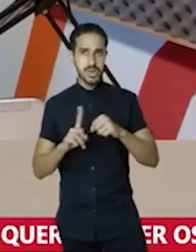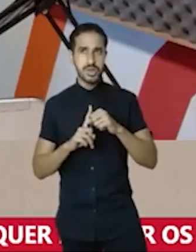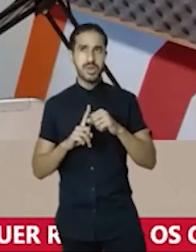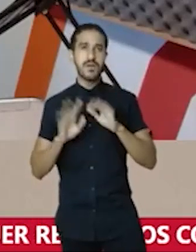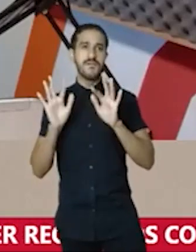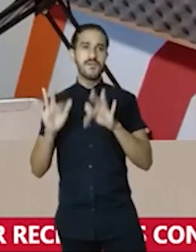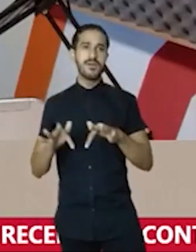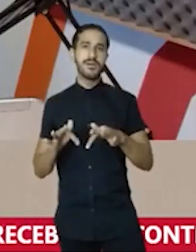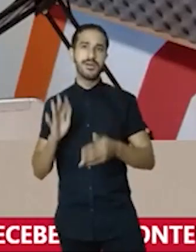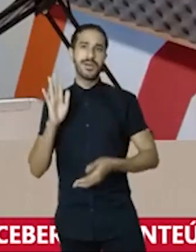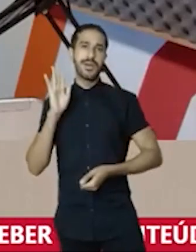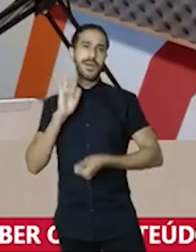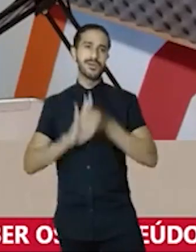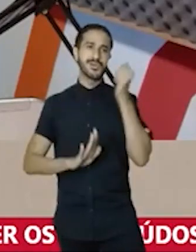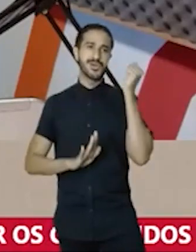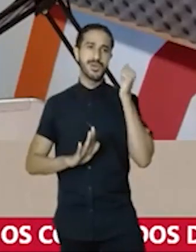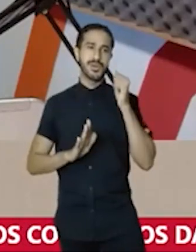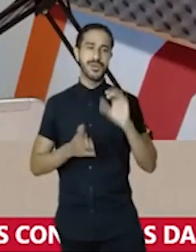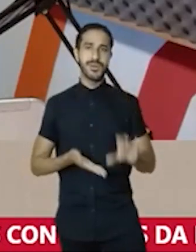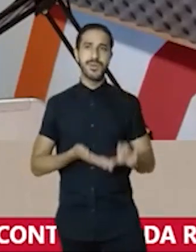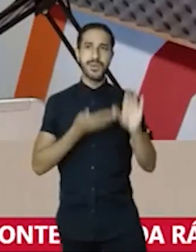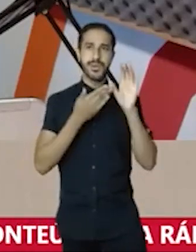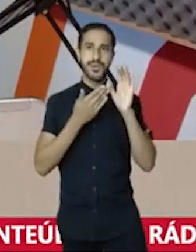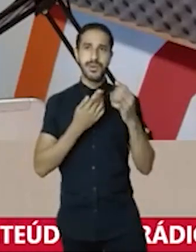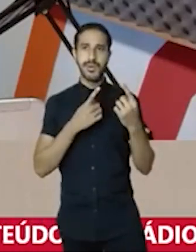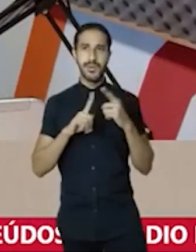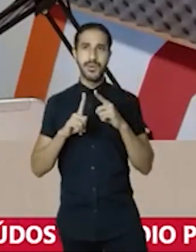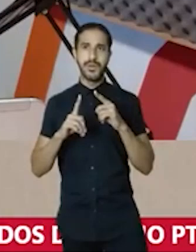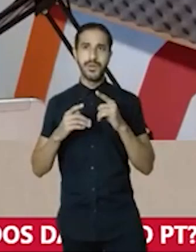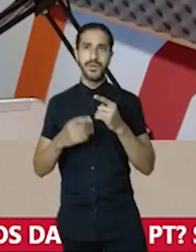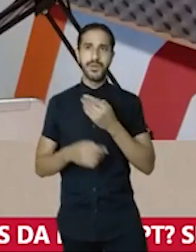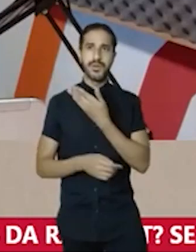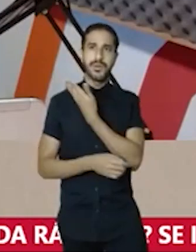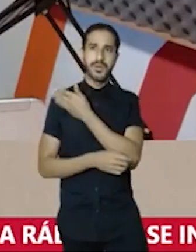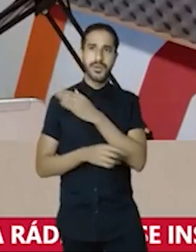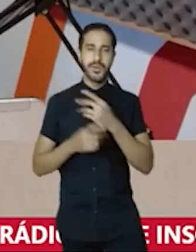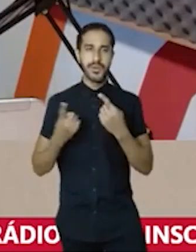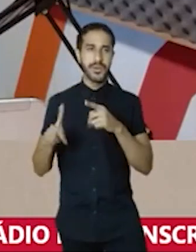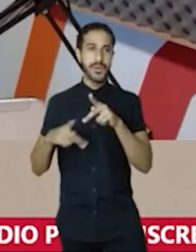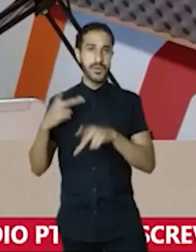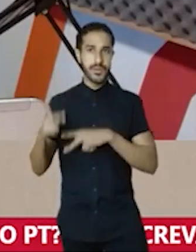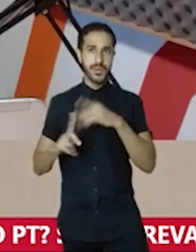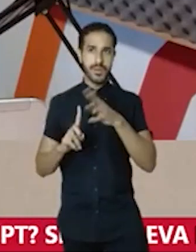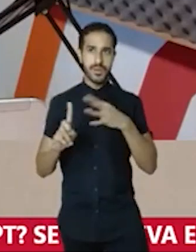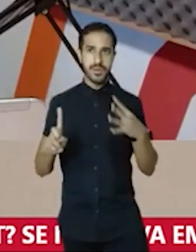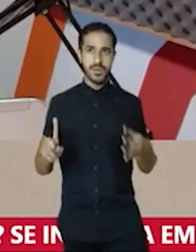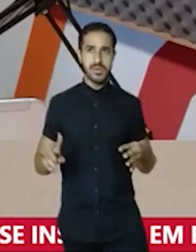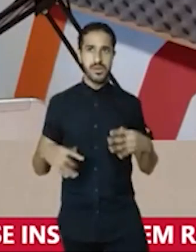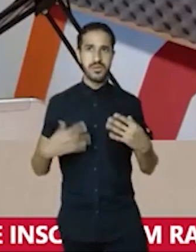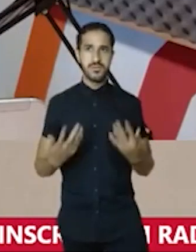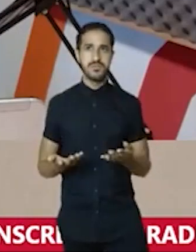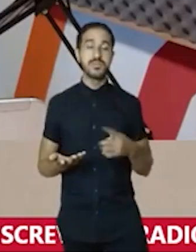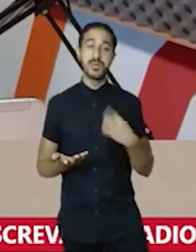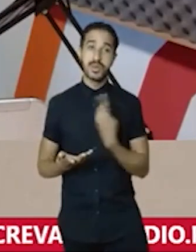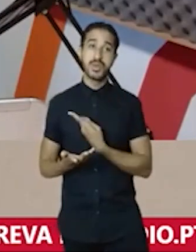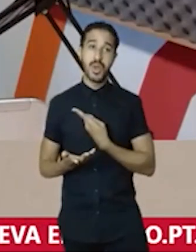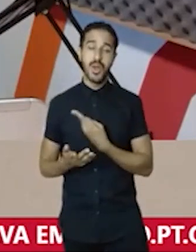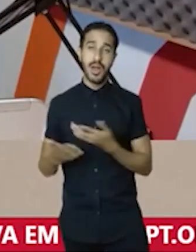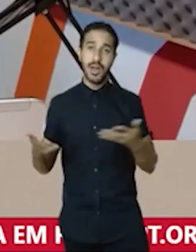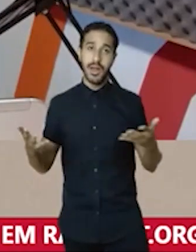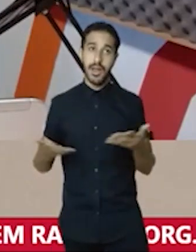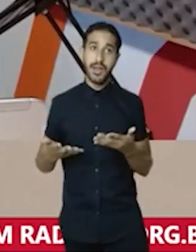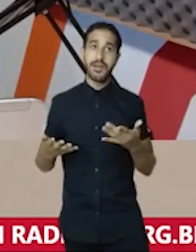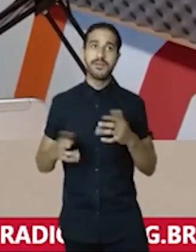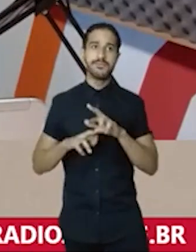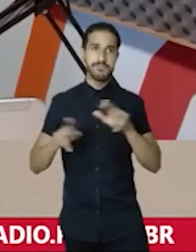Terminando aí com a extinção do Conselho de Combate à Discriminação à População LGBT. Então, a gente acaba tendo